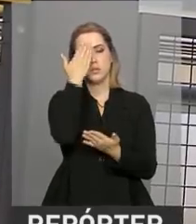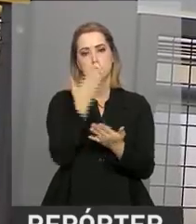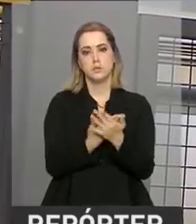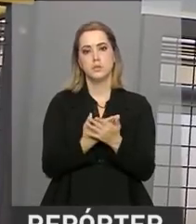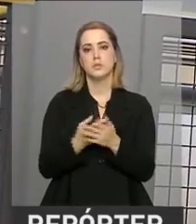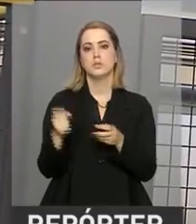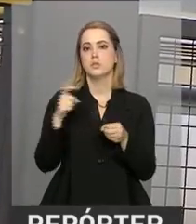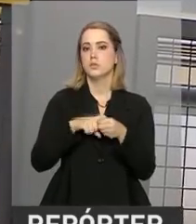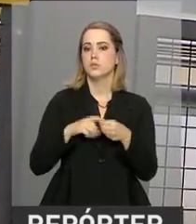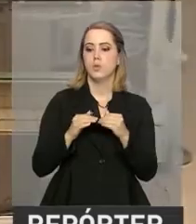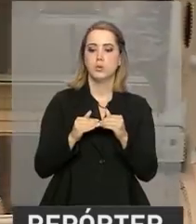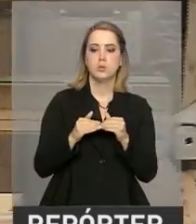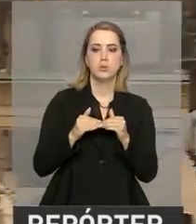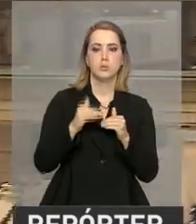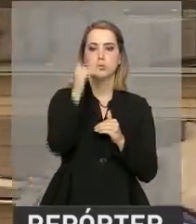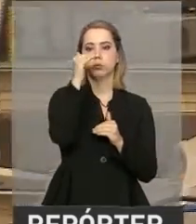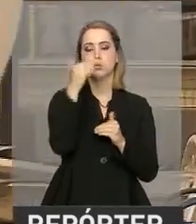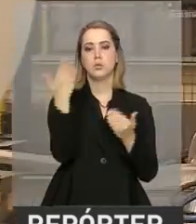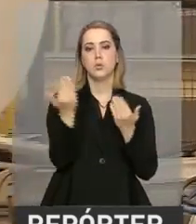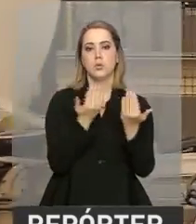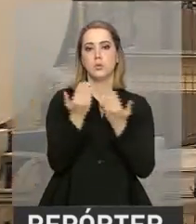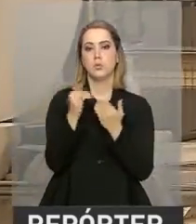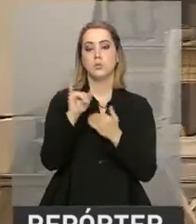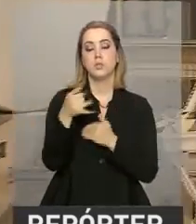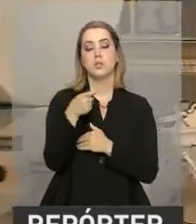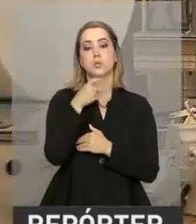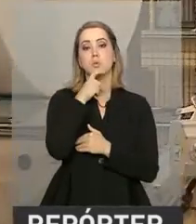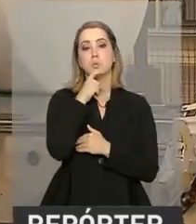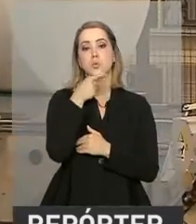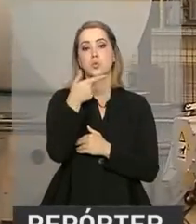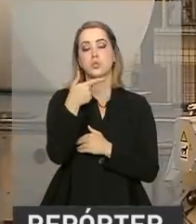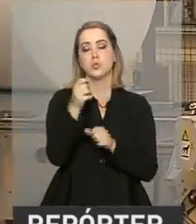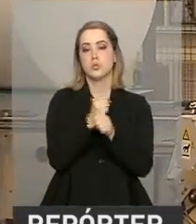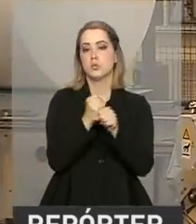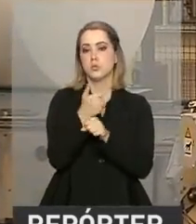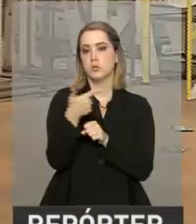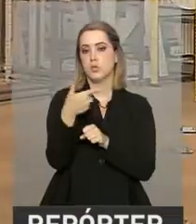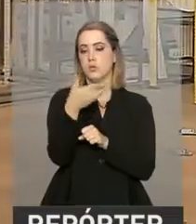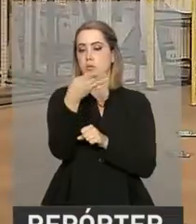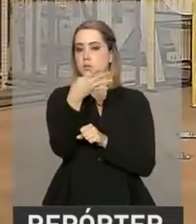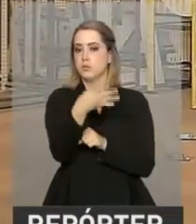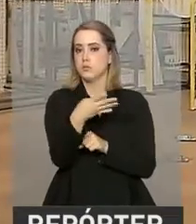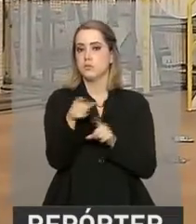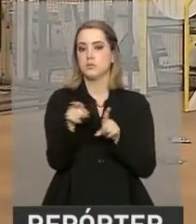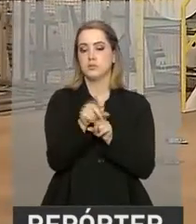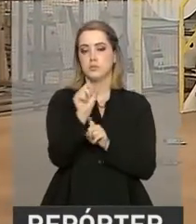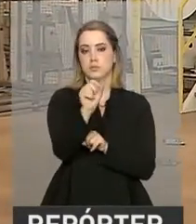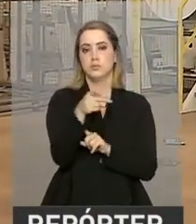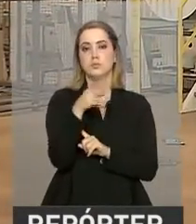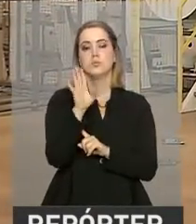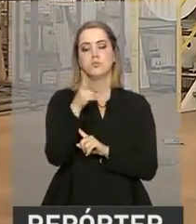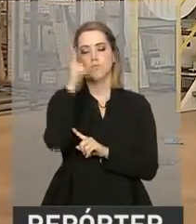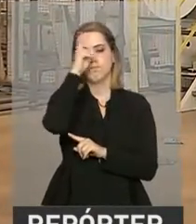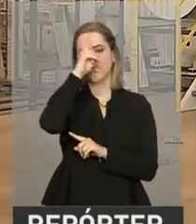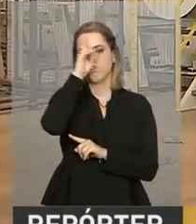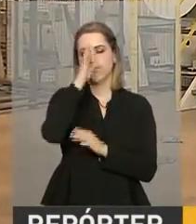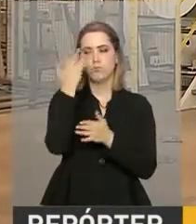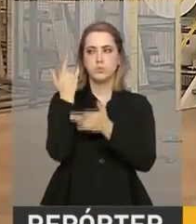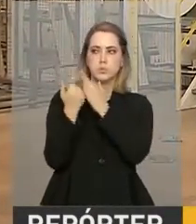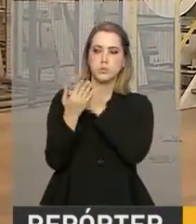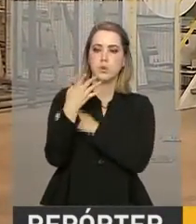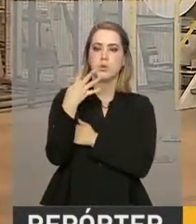maior registrada desde janeiro de 2014 está muito próxima da média histórica que é de